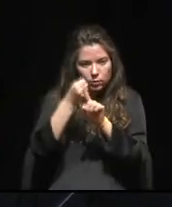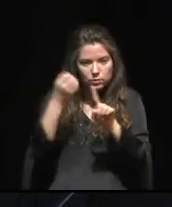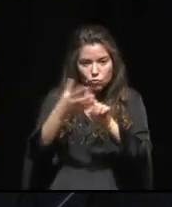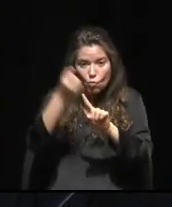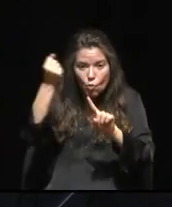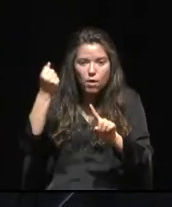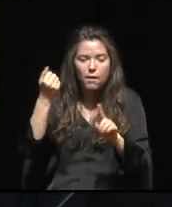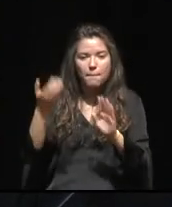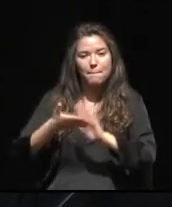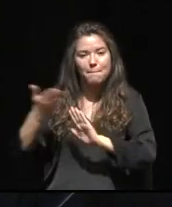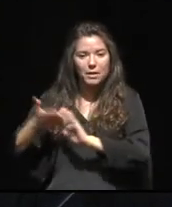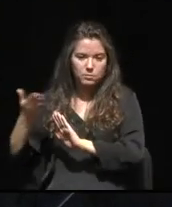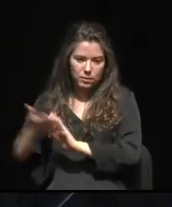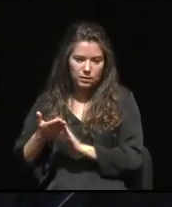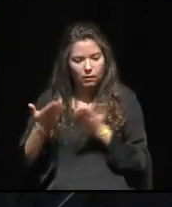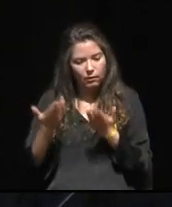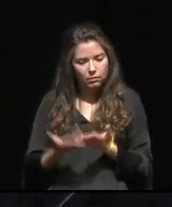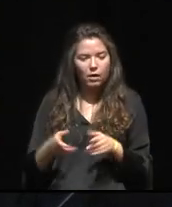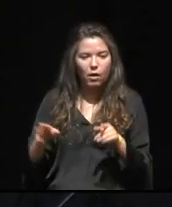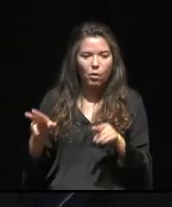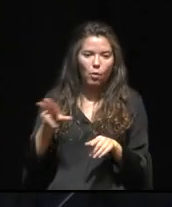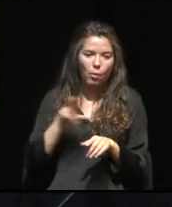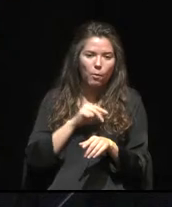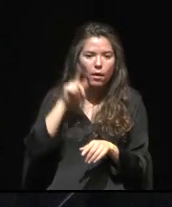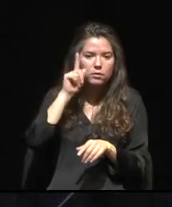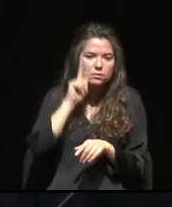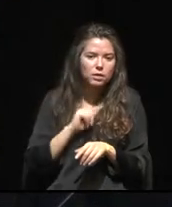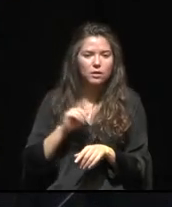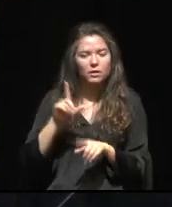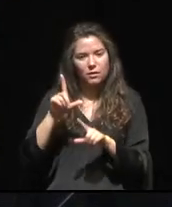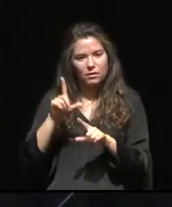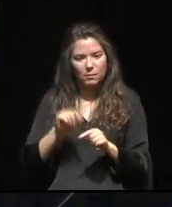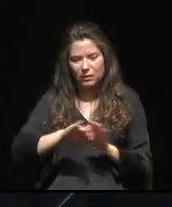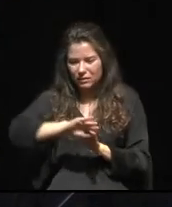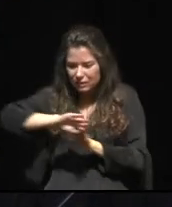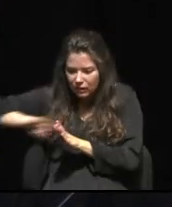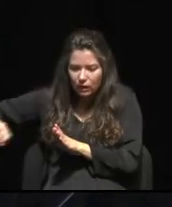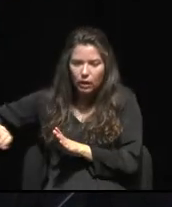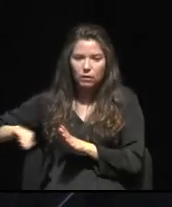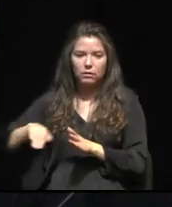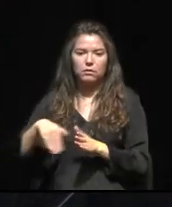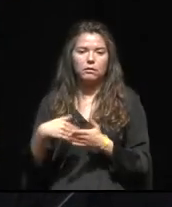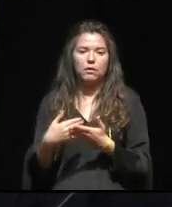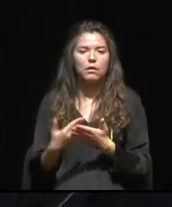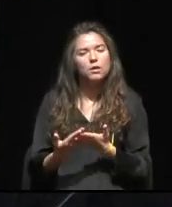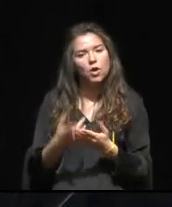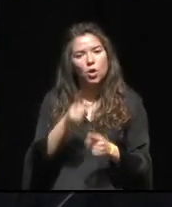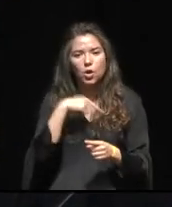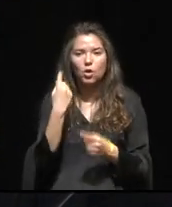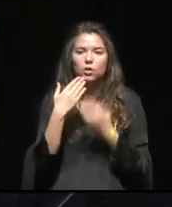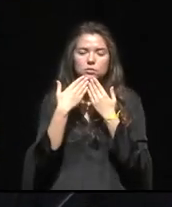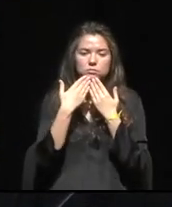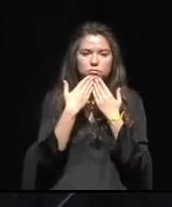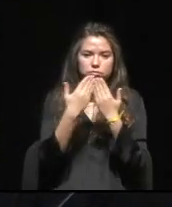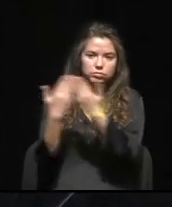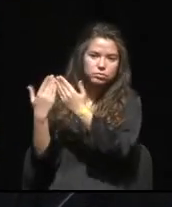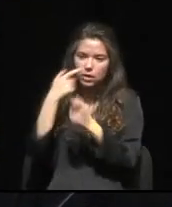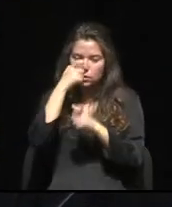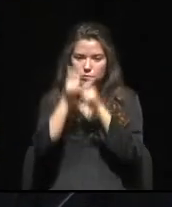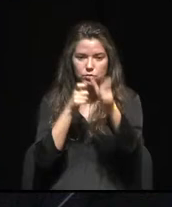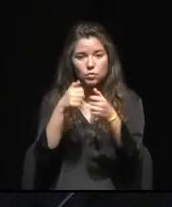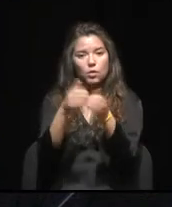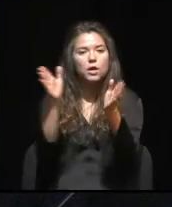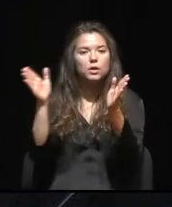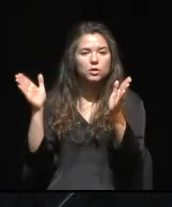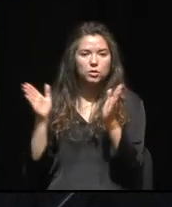como este marcado pelo sucesso na paridade de género e pelo crescimento de forças conservadoras e de extrema direita no hemiciclo saudamos todas as pessoas e organizações que